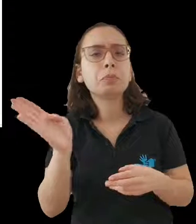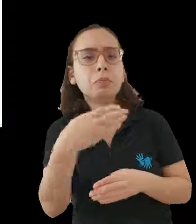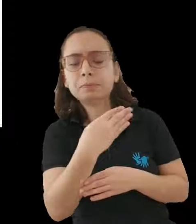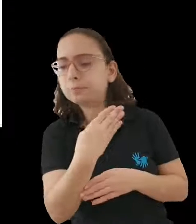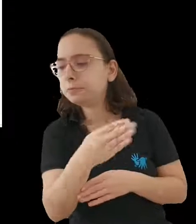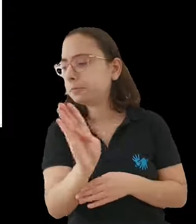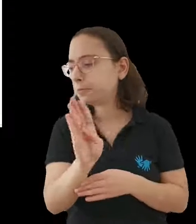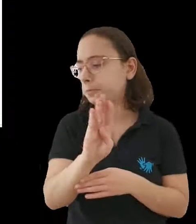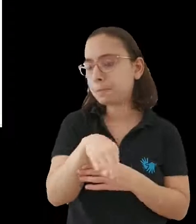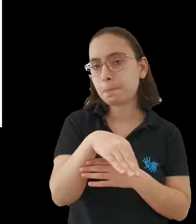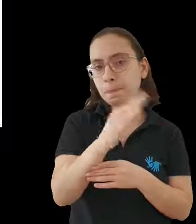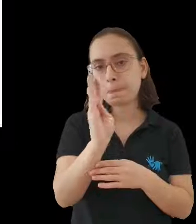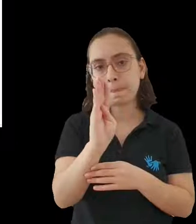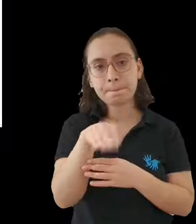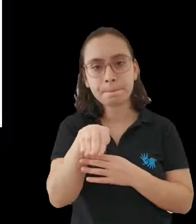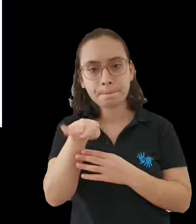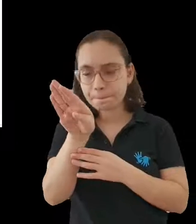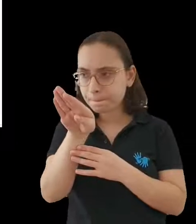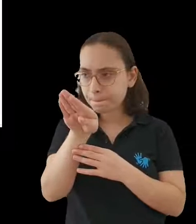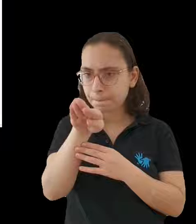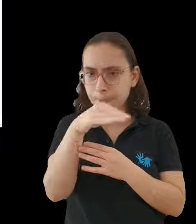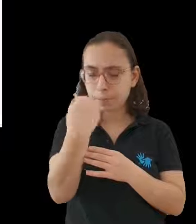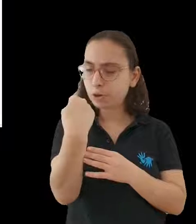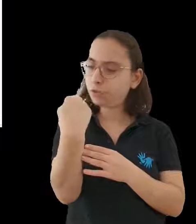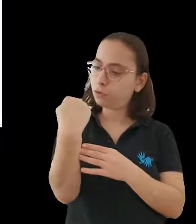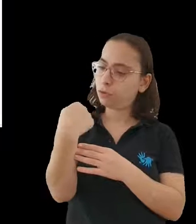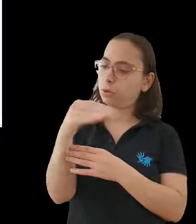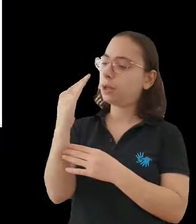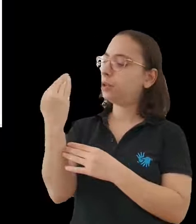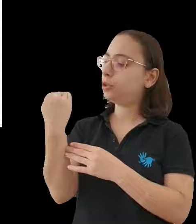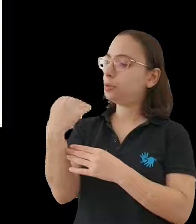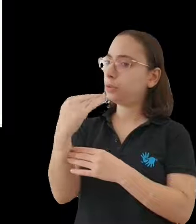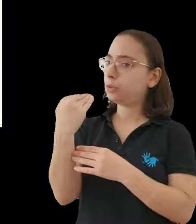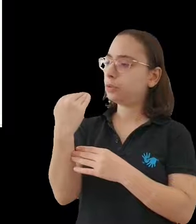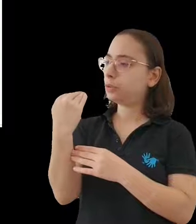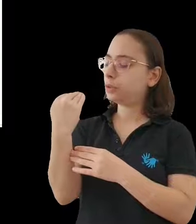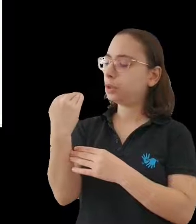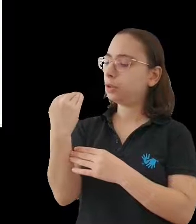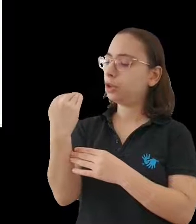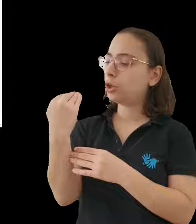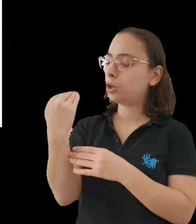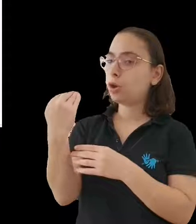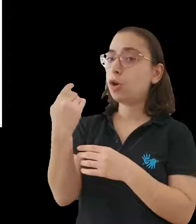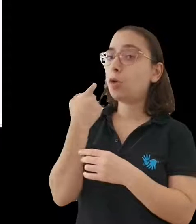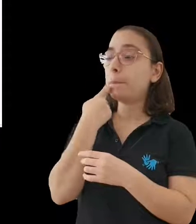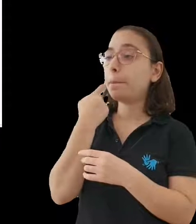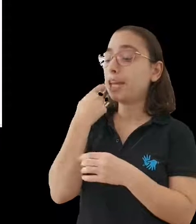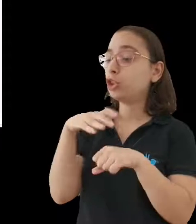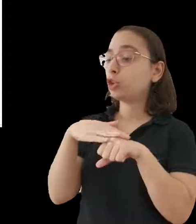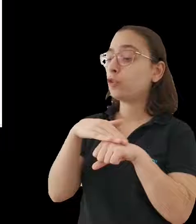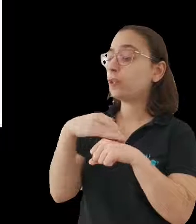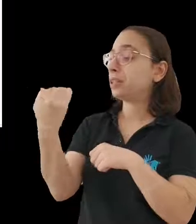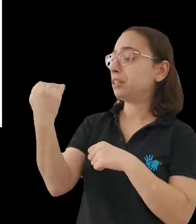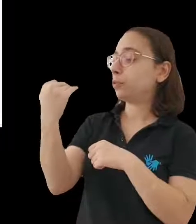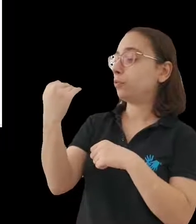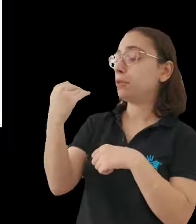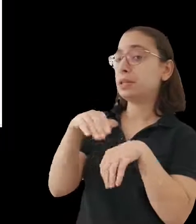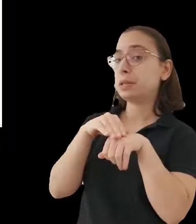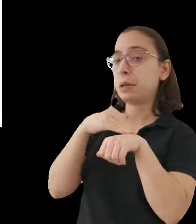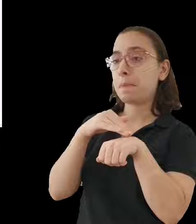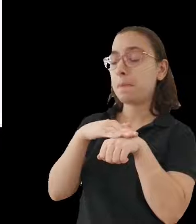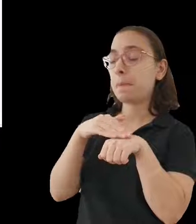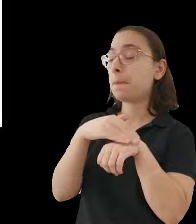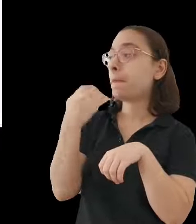peixe assim, ó, com a carinha do peixe voltada para vocês, para como se o peixe estivesse conversando